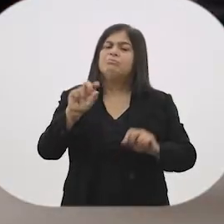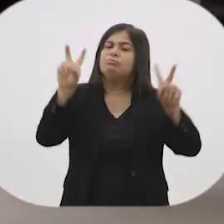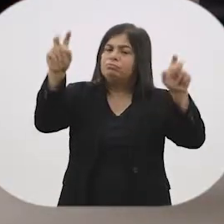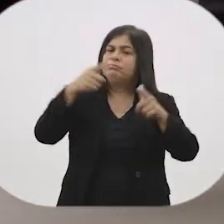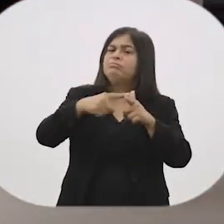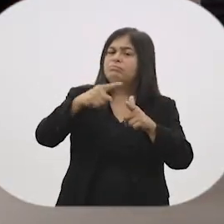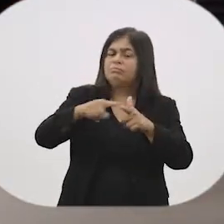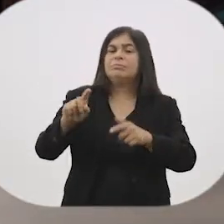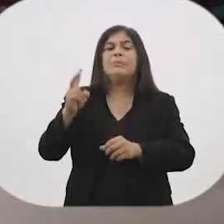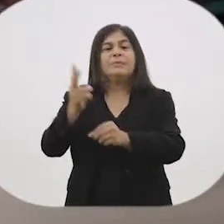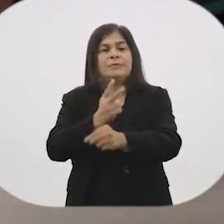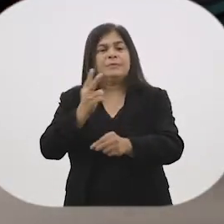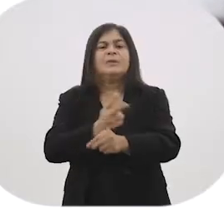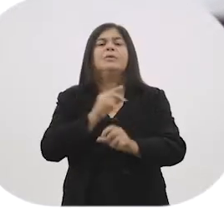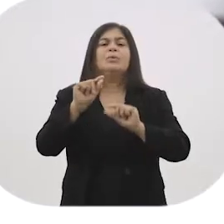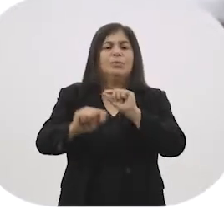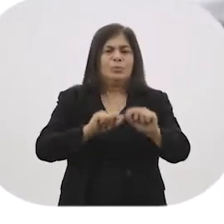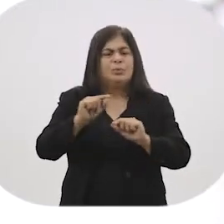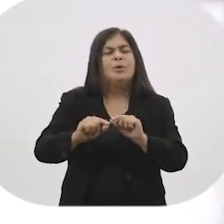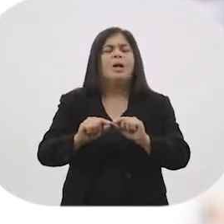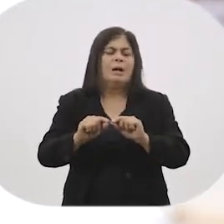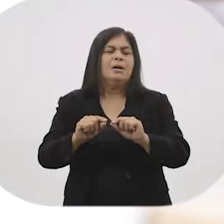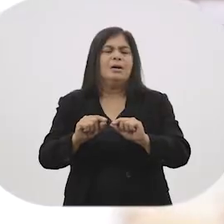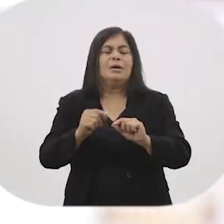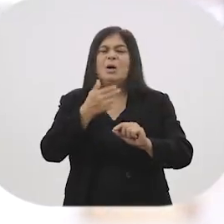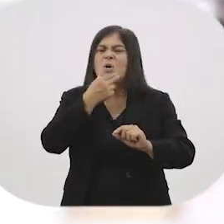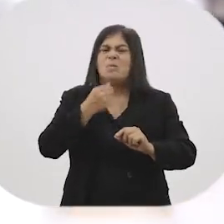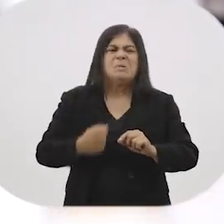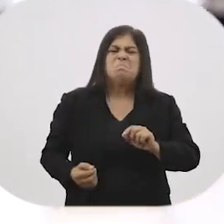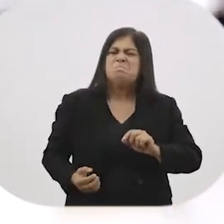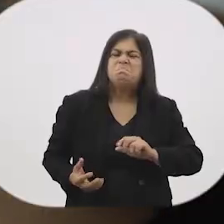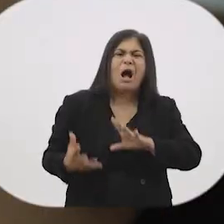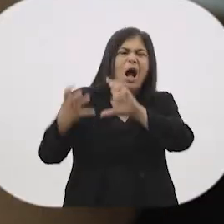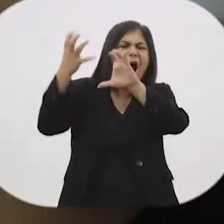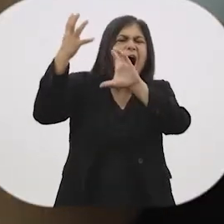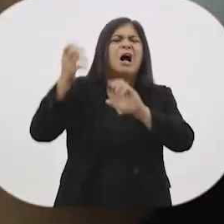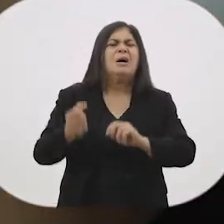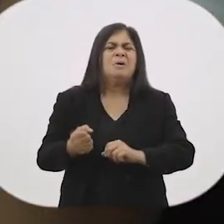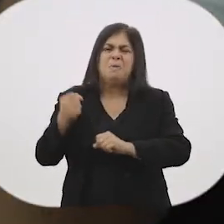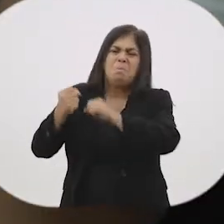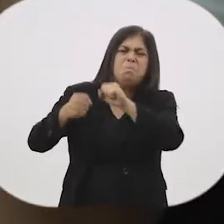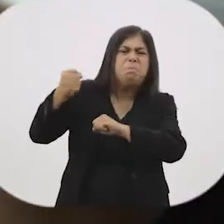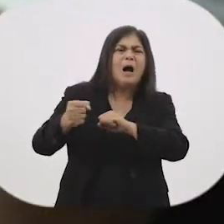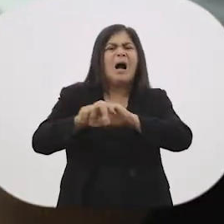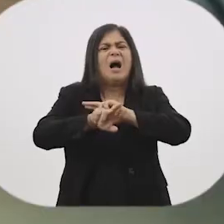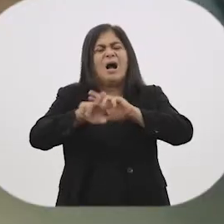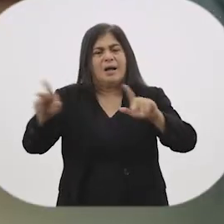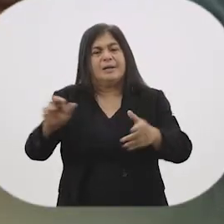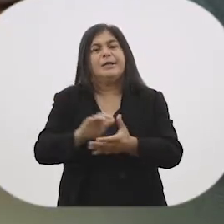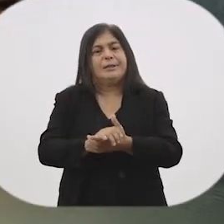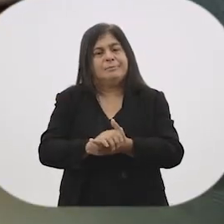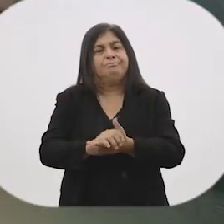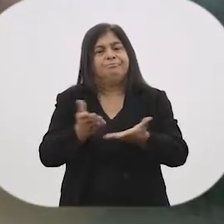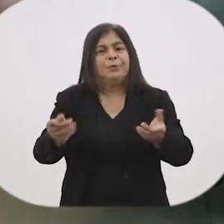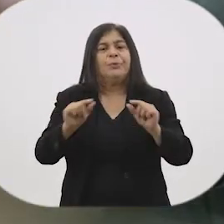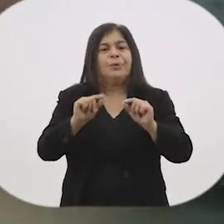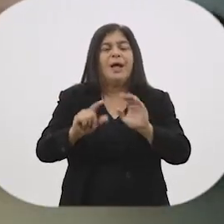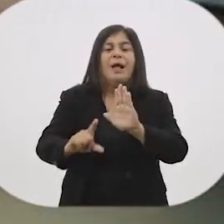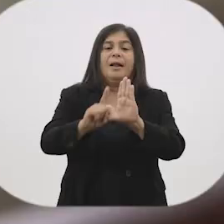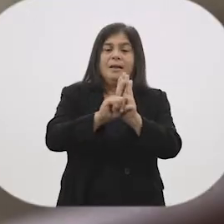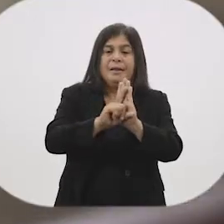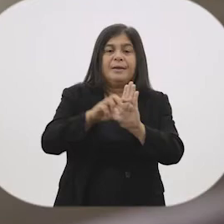e foi o descontrole emocional que fez este homem agredir sua companheira e se enquadrar na lei maria da